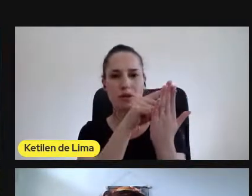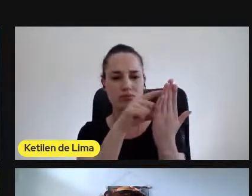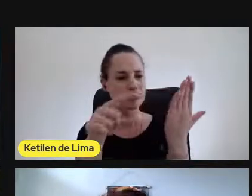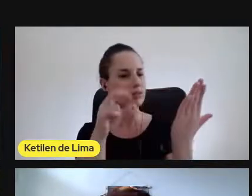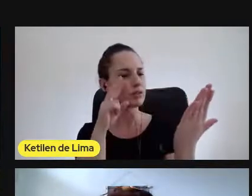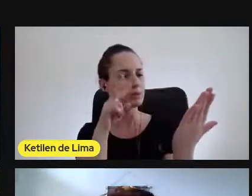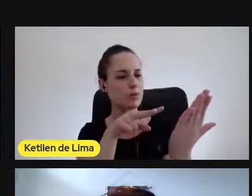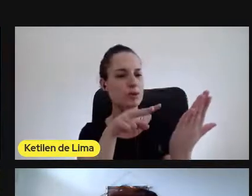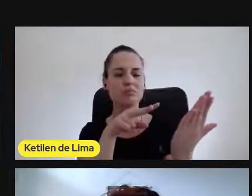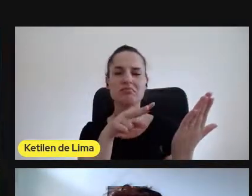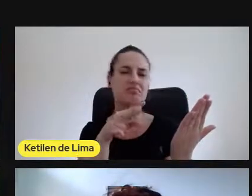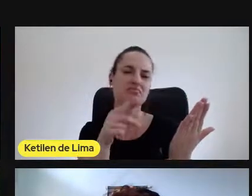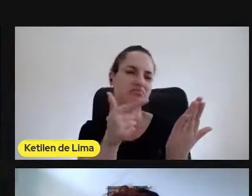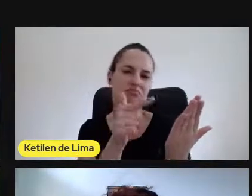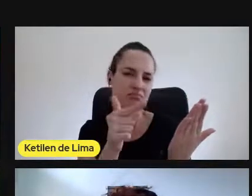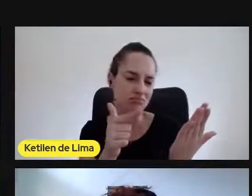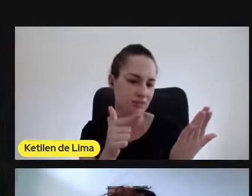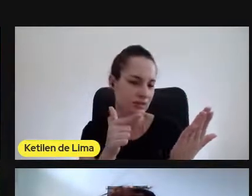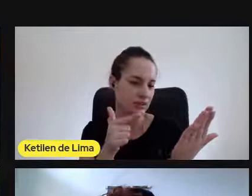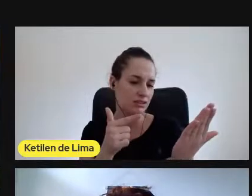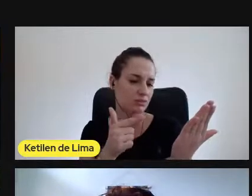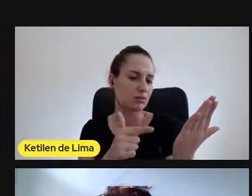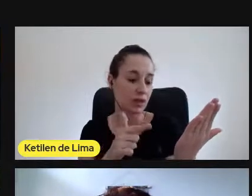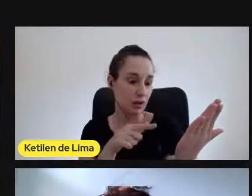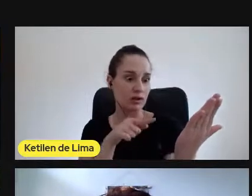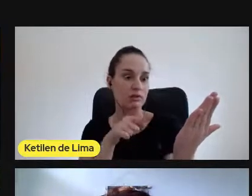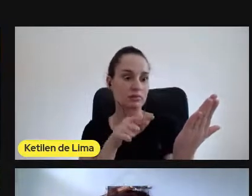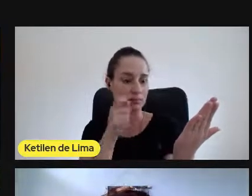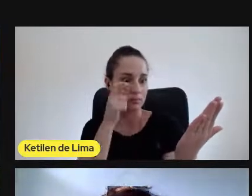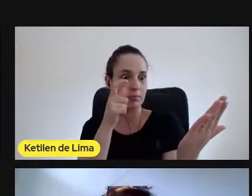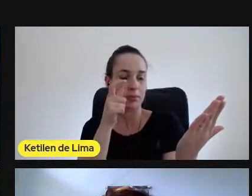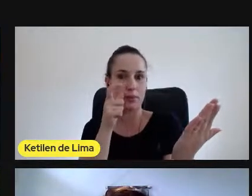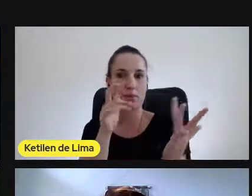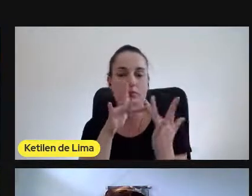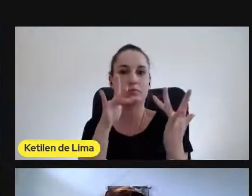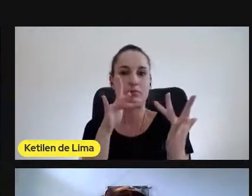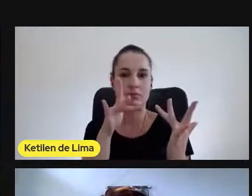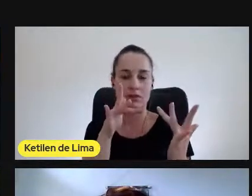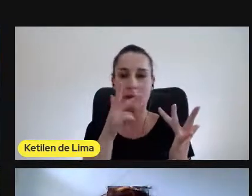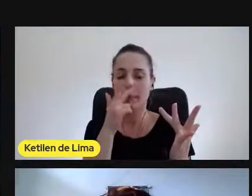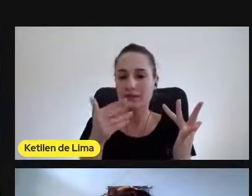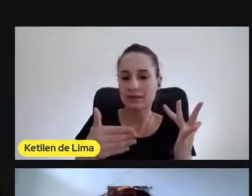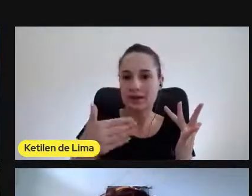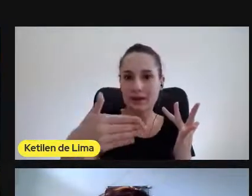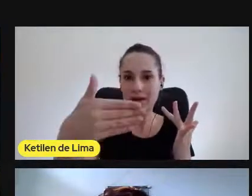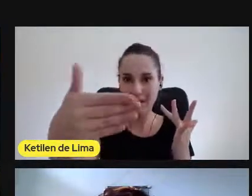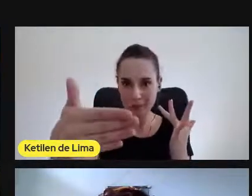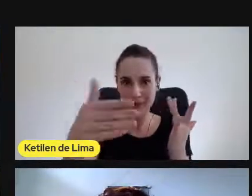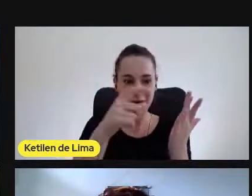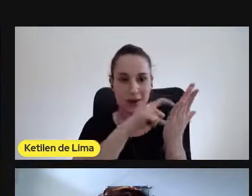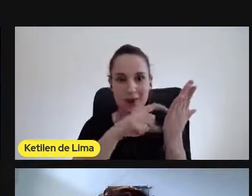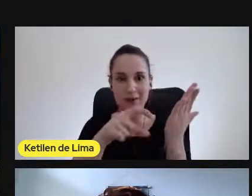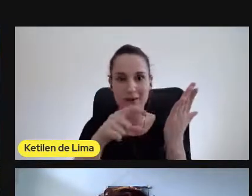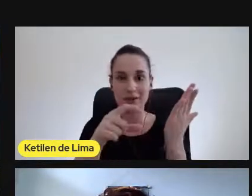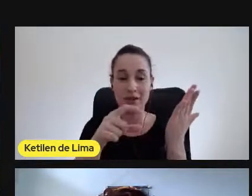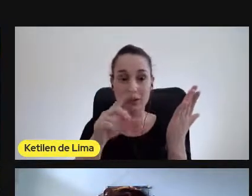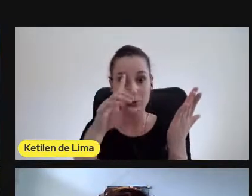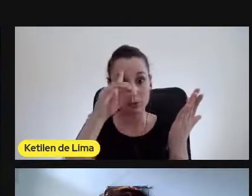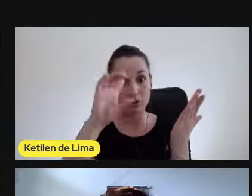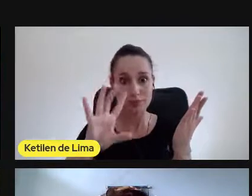tempo, algumas coisas vão fazer mais sentido. E aí por esse trecho, enfim, tô acabando, mas esse trecho